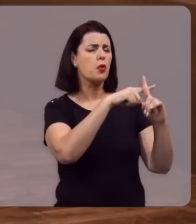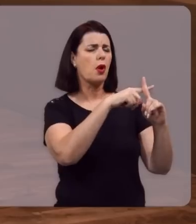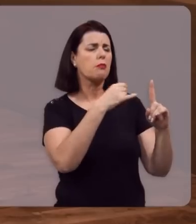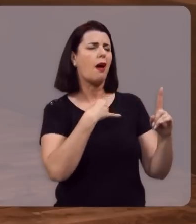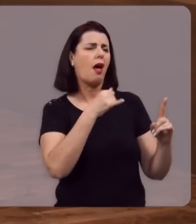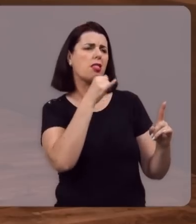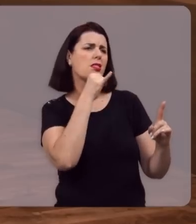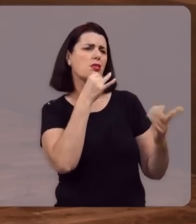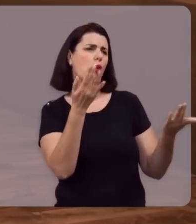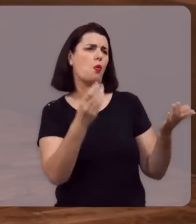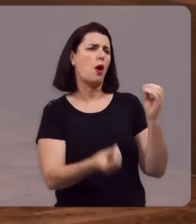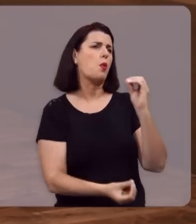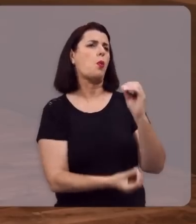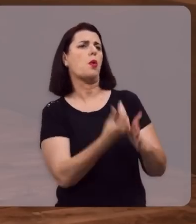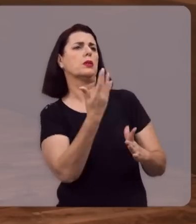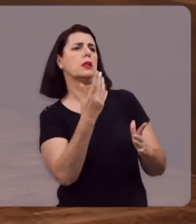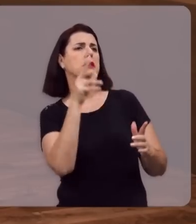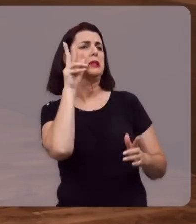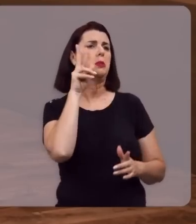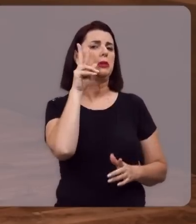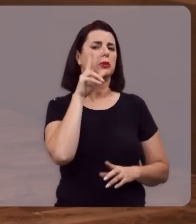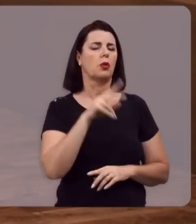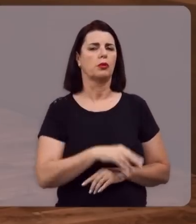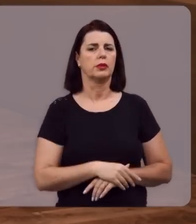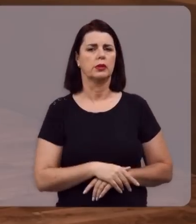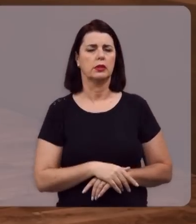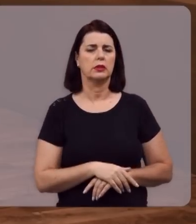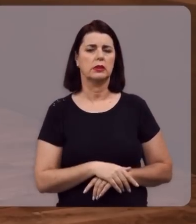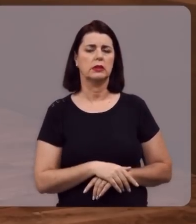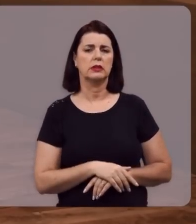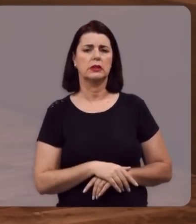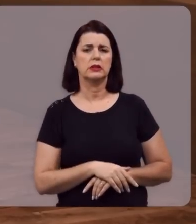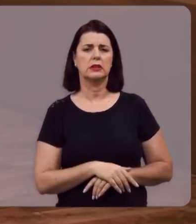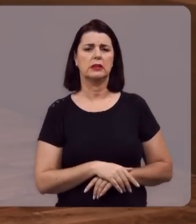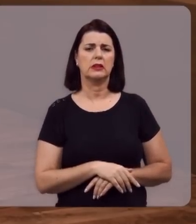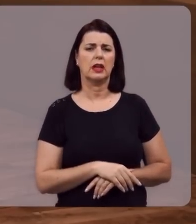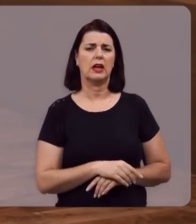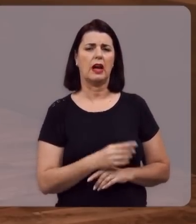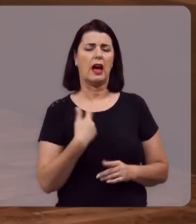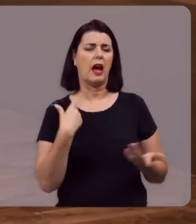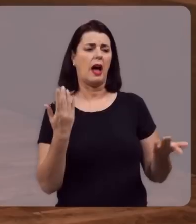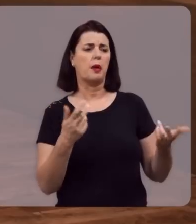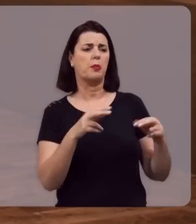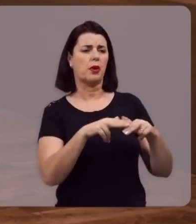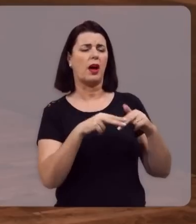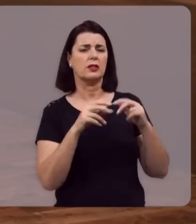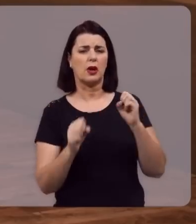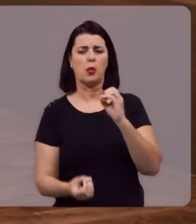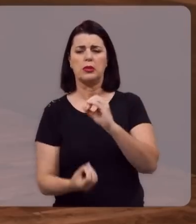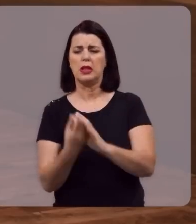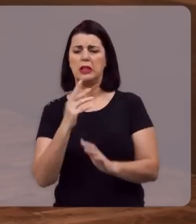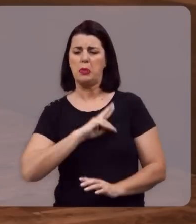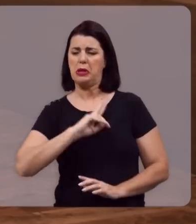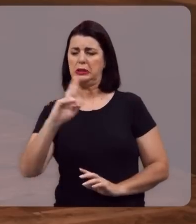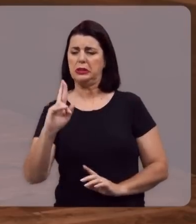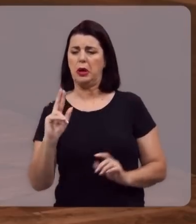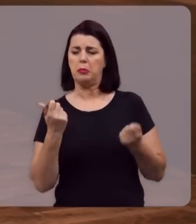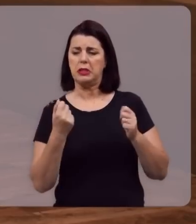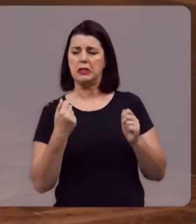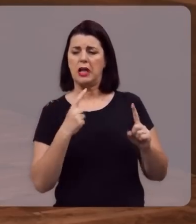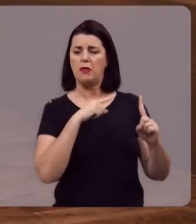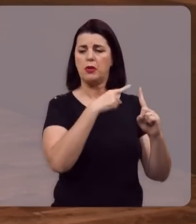por um mero acidente histórico, no sentido de ter sido uma vítima do sistema